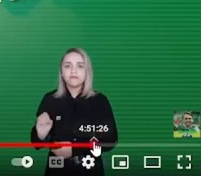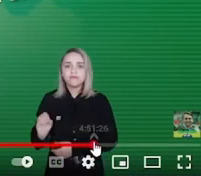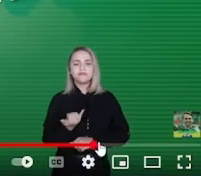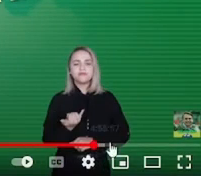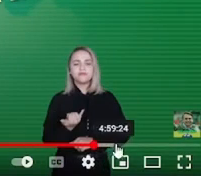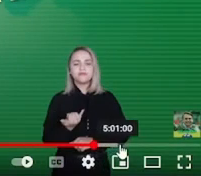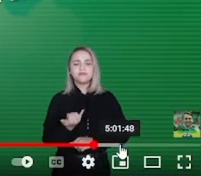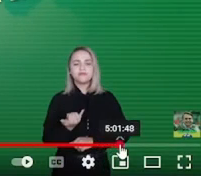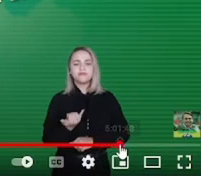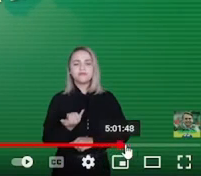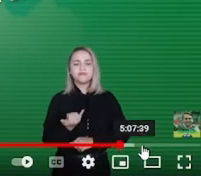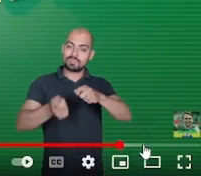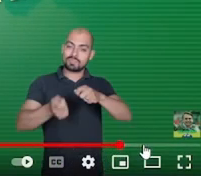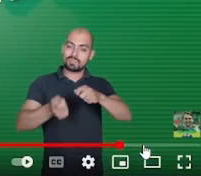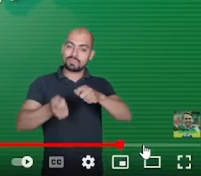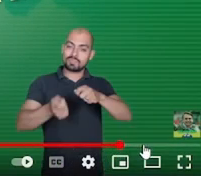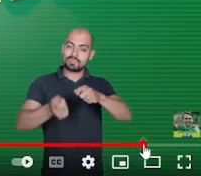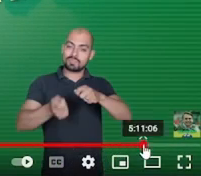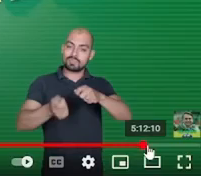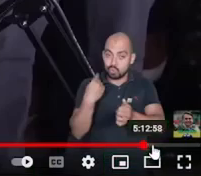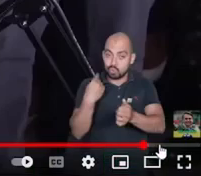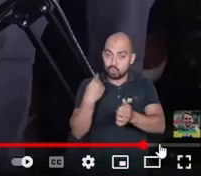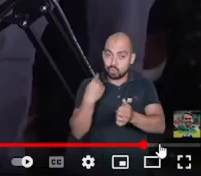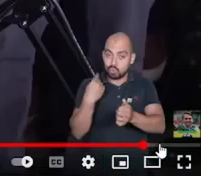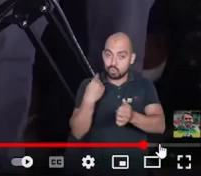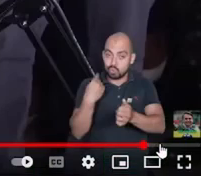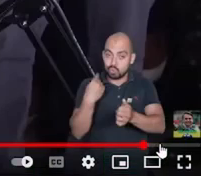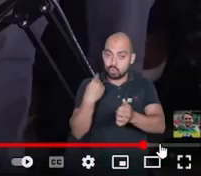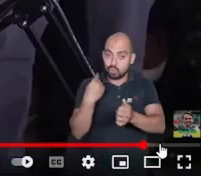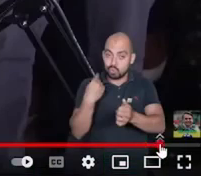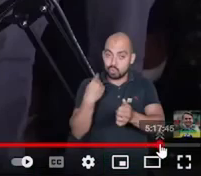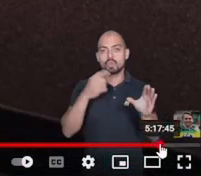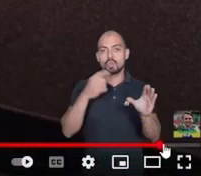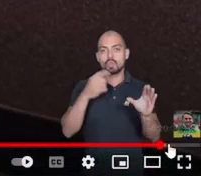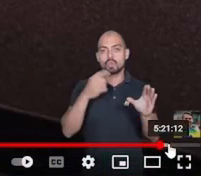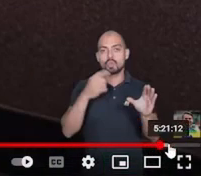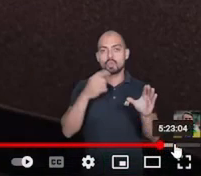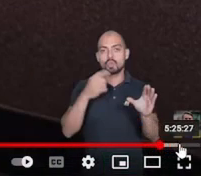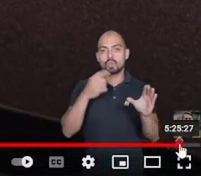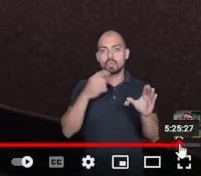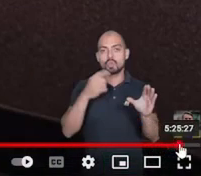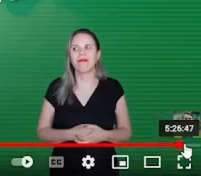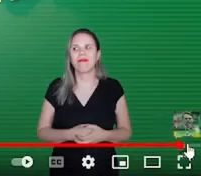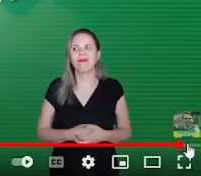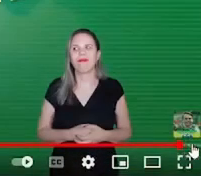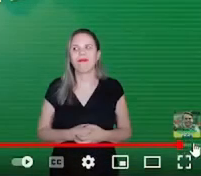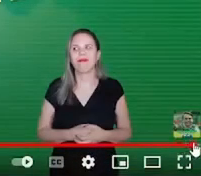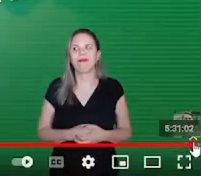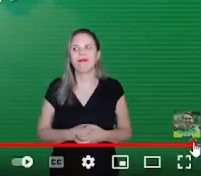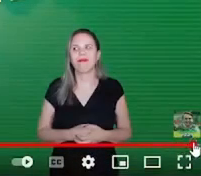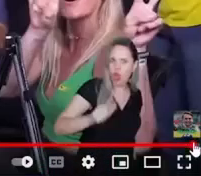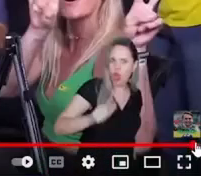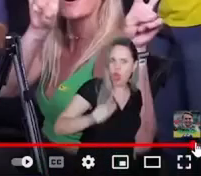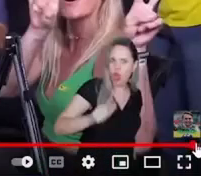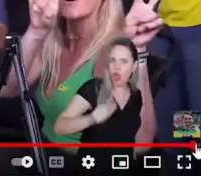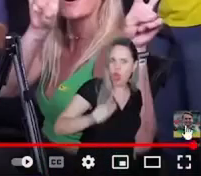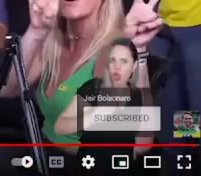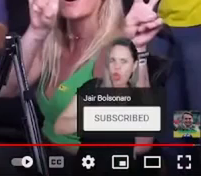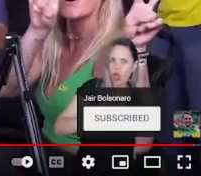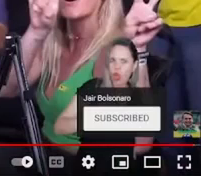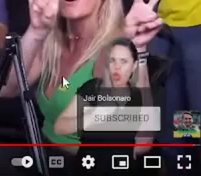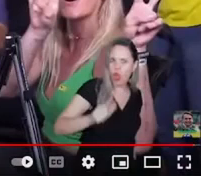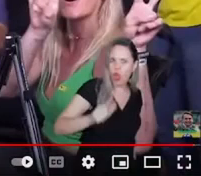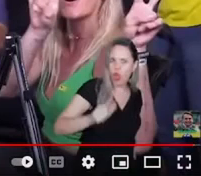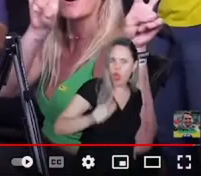de aparecer cantor do pessoal cantar e falar e aí sai entra e fica um monte de gente em pé Ali no final fizeram a maior festa